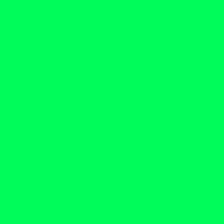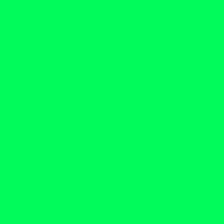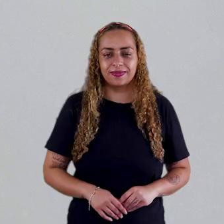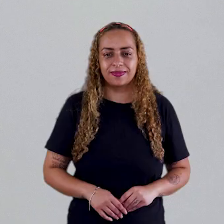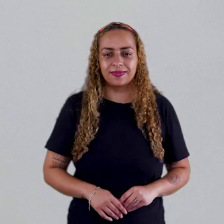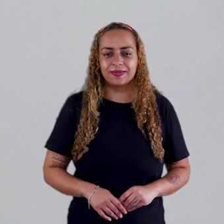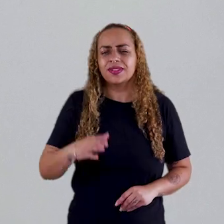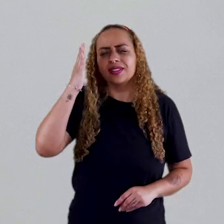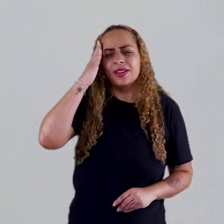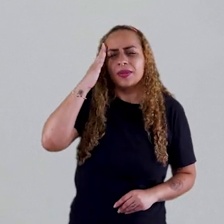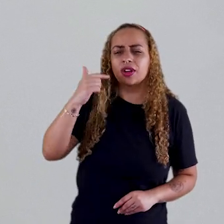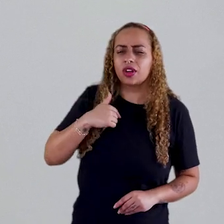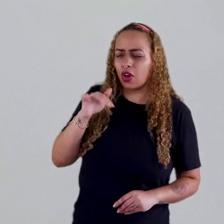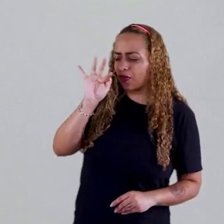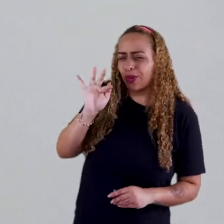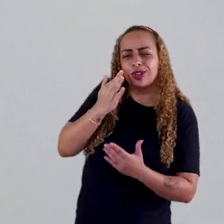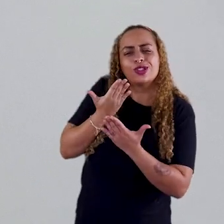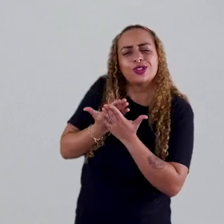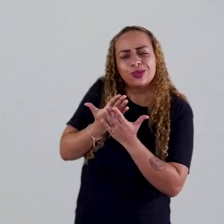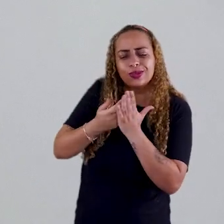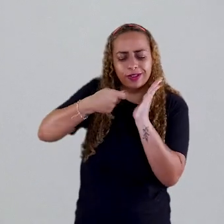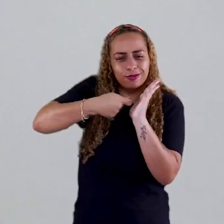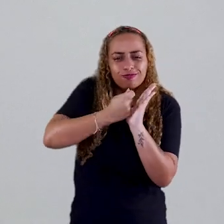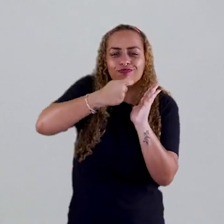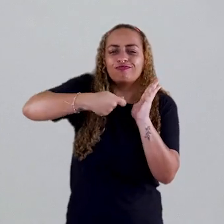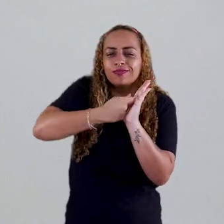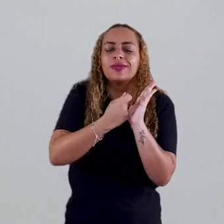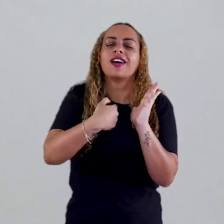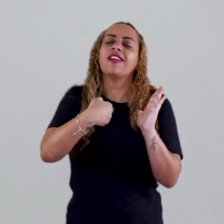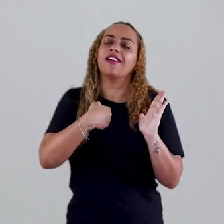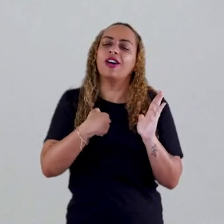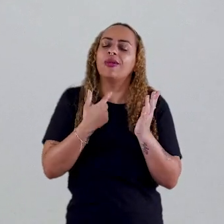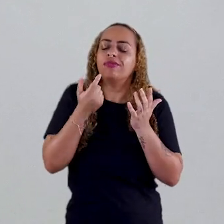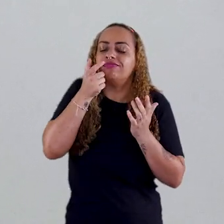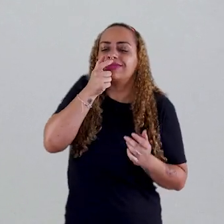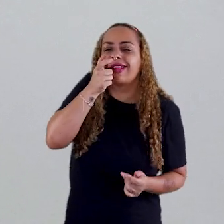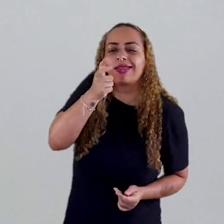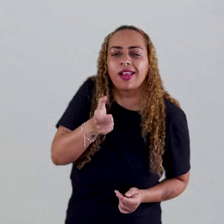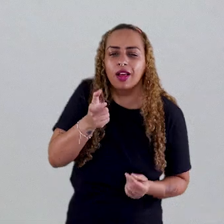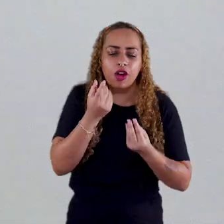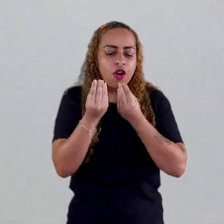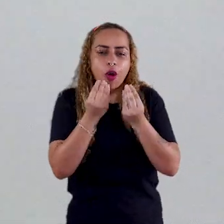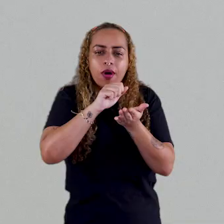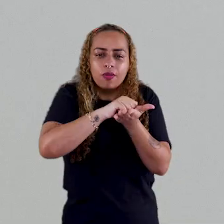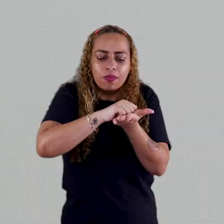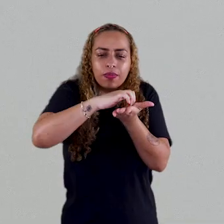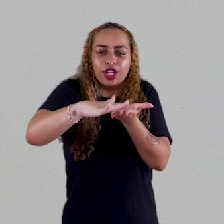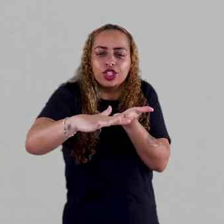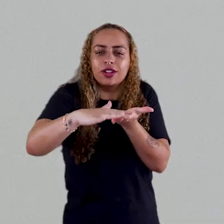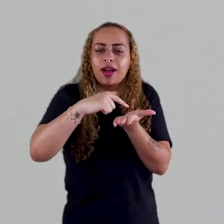sabe? Eu tava numa aula de gravura na faculdade. Só que aí, assim, eu tava interessada numa reprodução de imagem mais rápida,